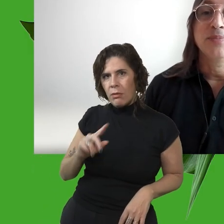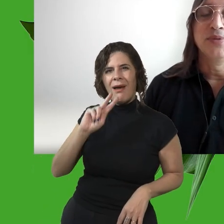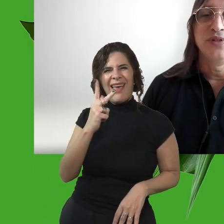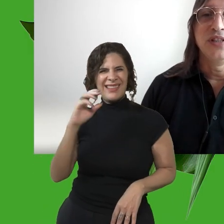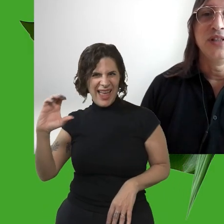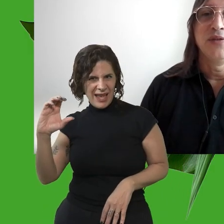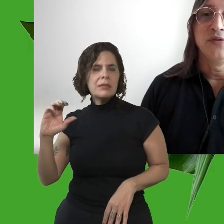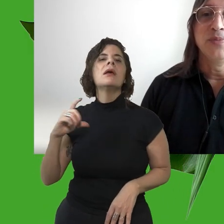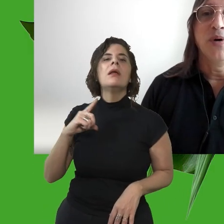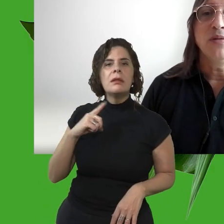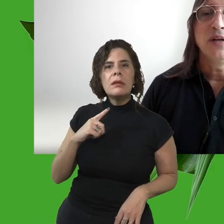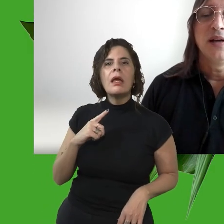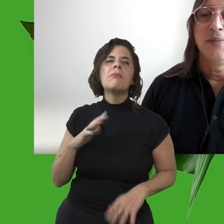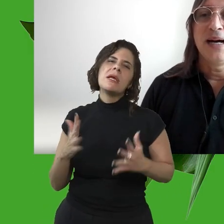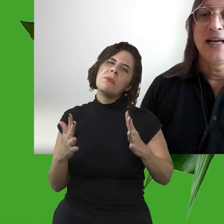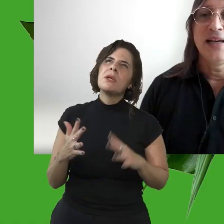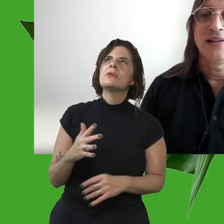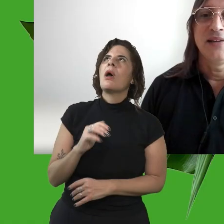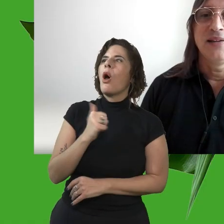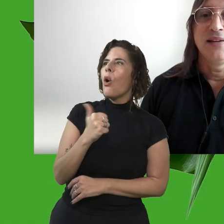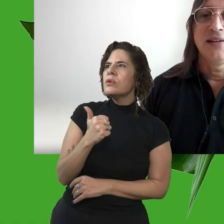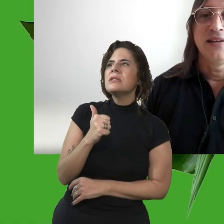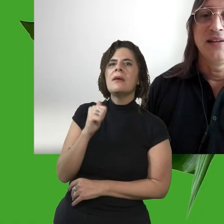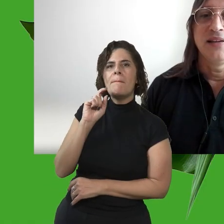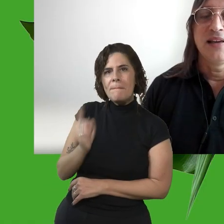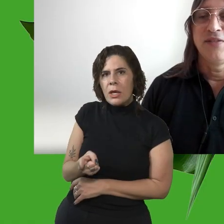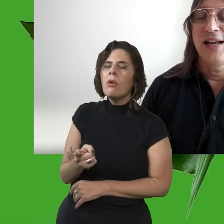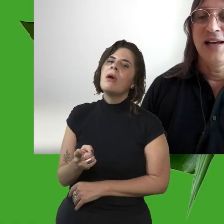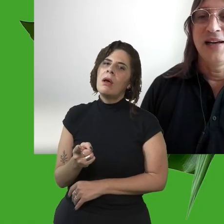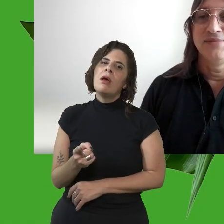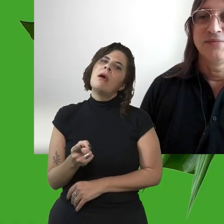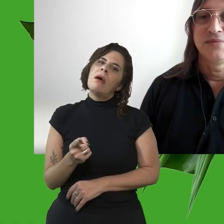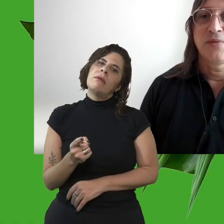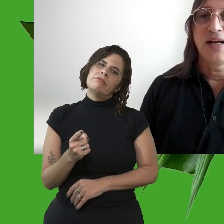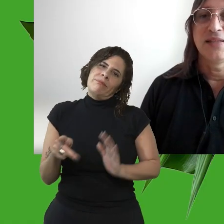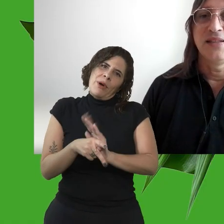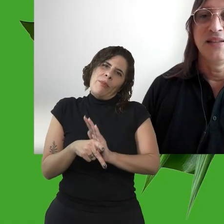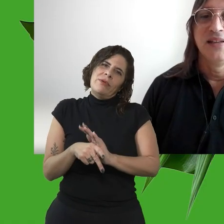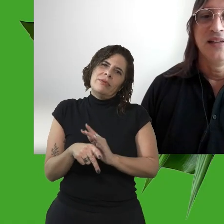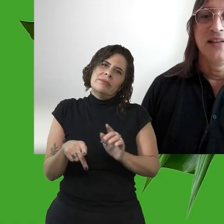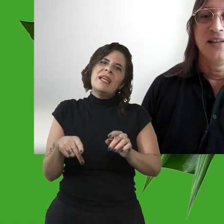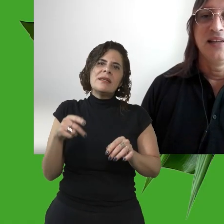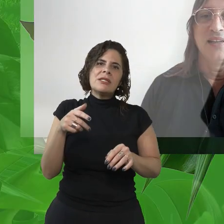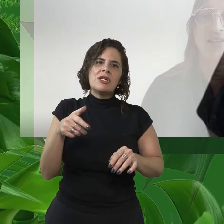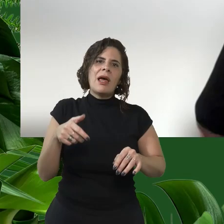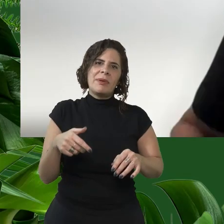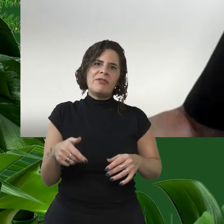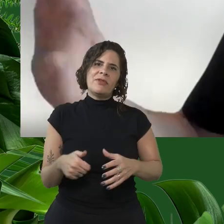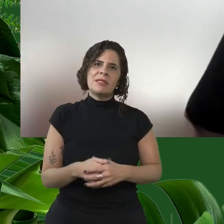mil campos de futebol. É uma área que equivale a quase